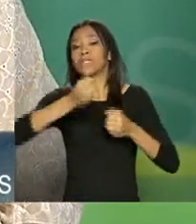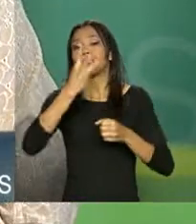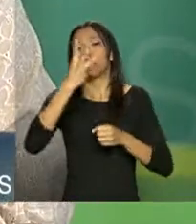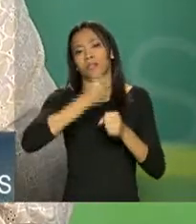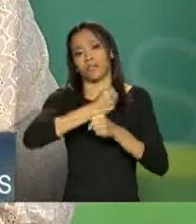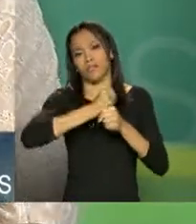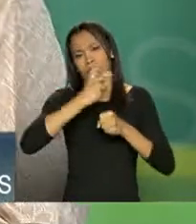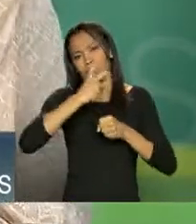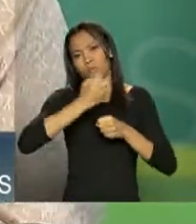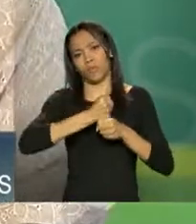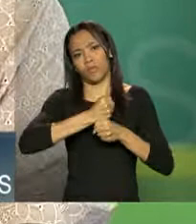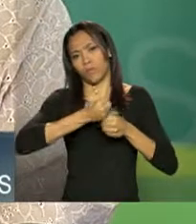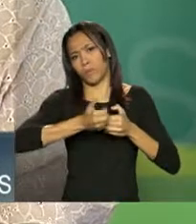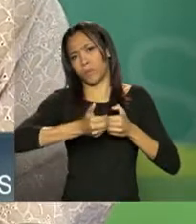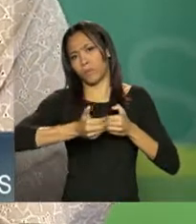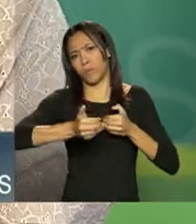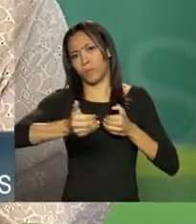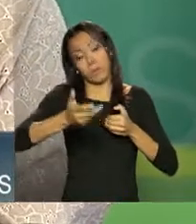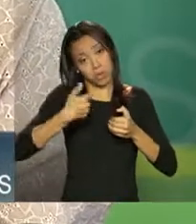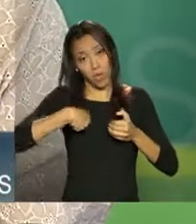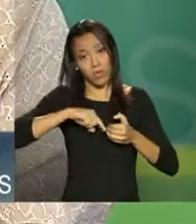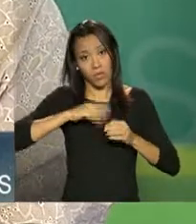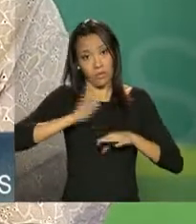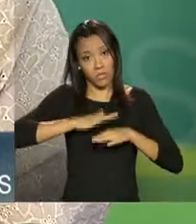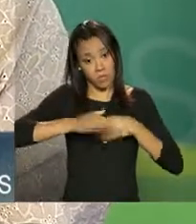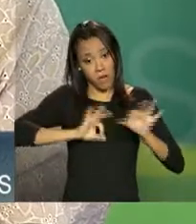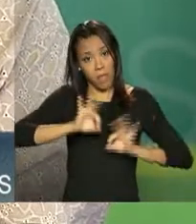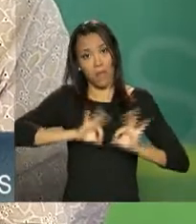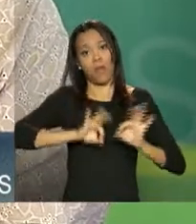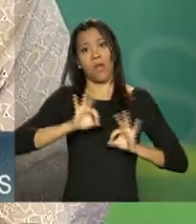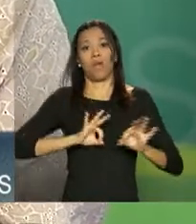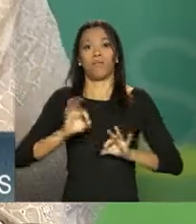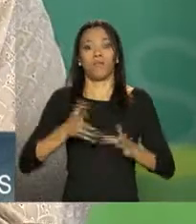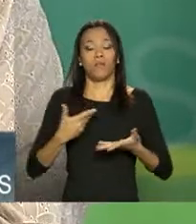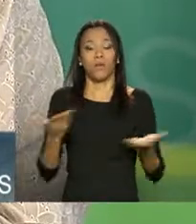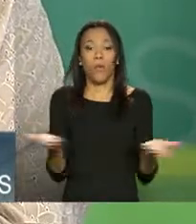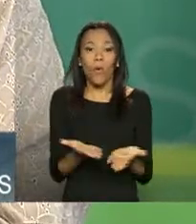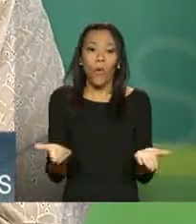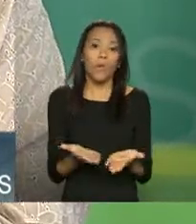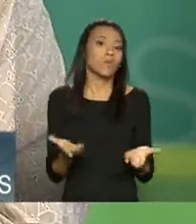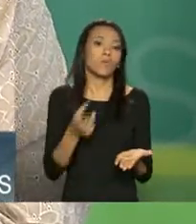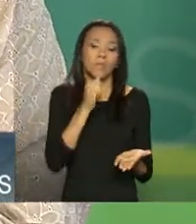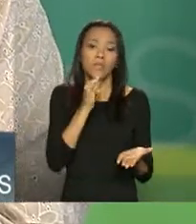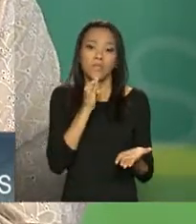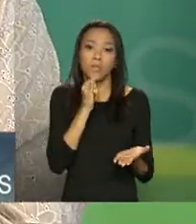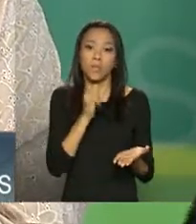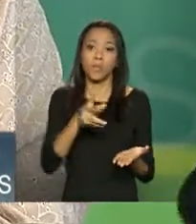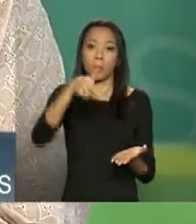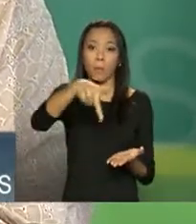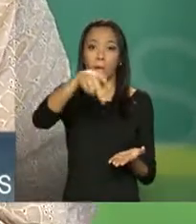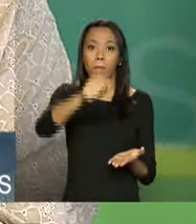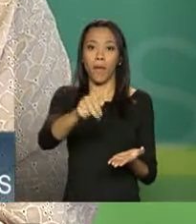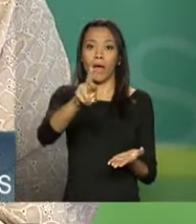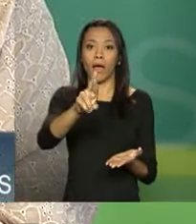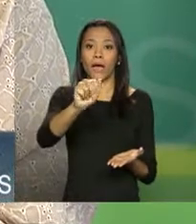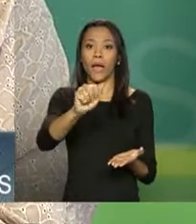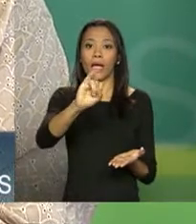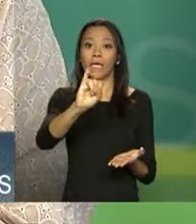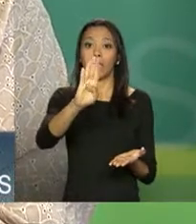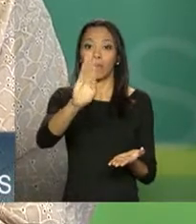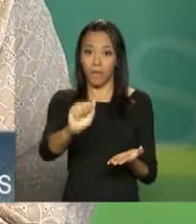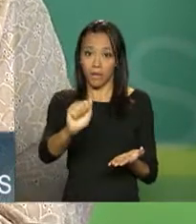durante cinco anos só não temos então preparando para tudo o cenário de hoje gestão de cozido Paraíba do Sul é também pensando